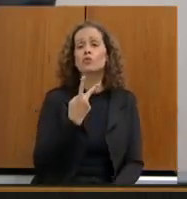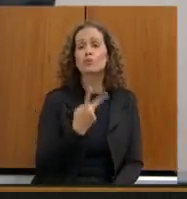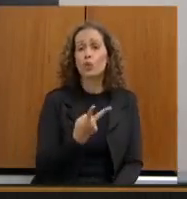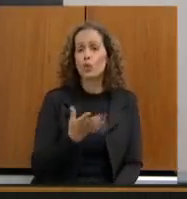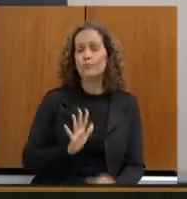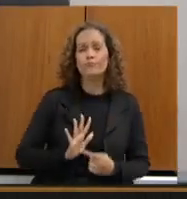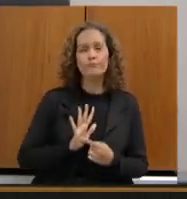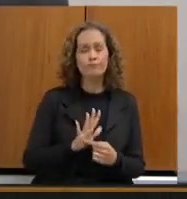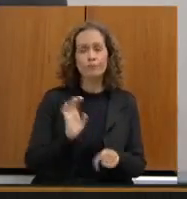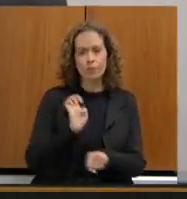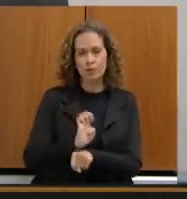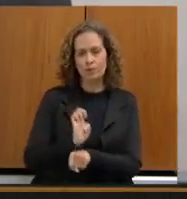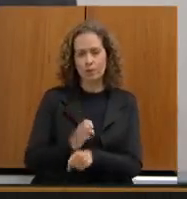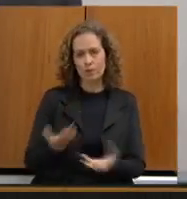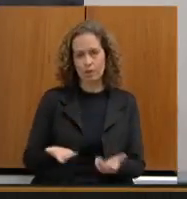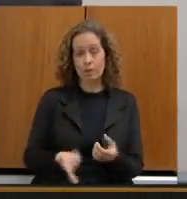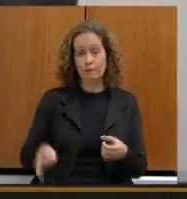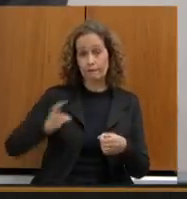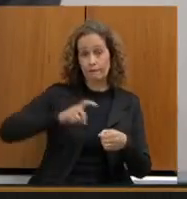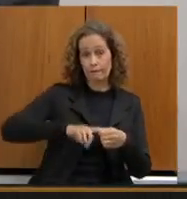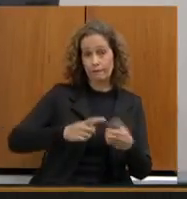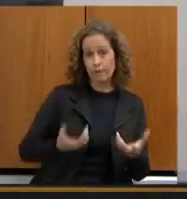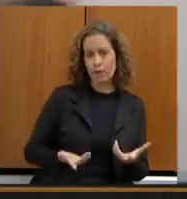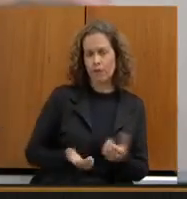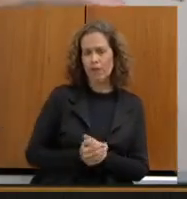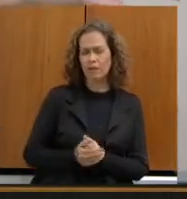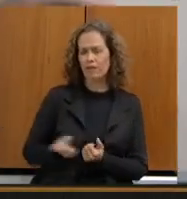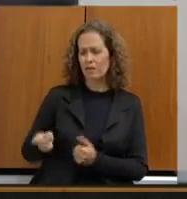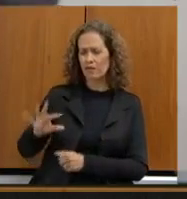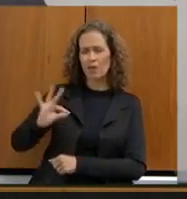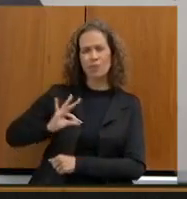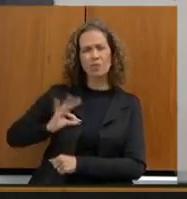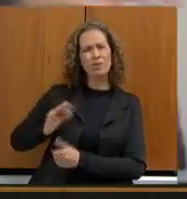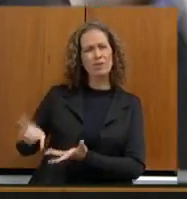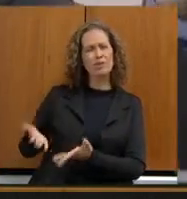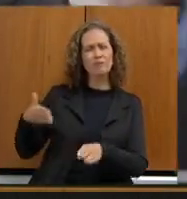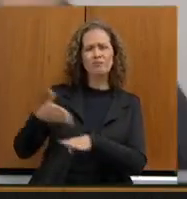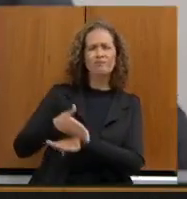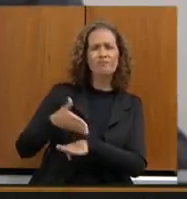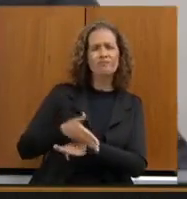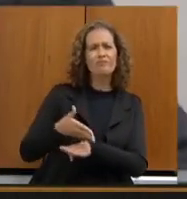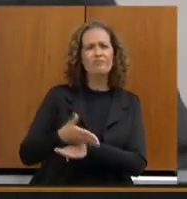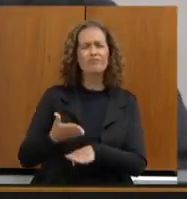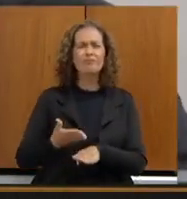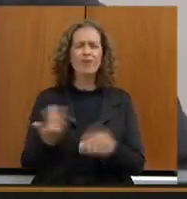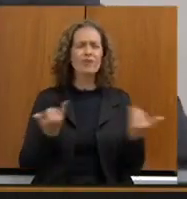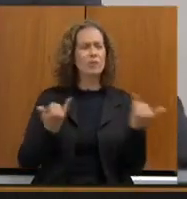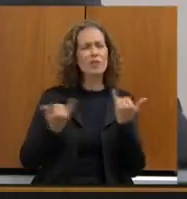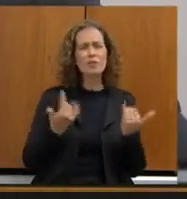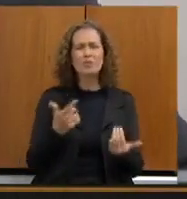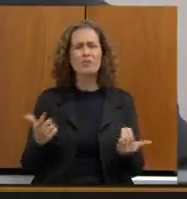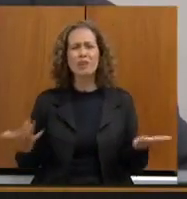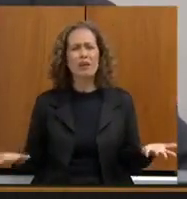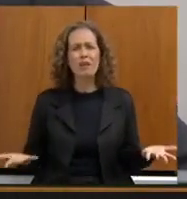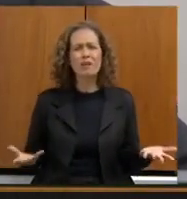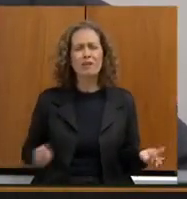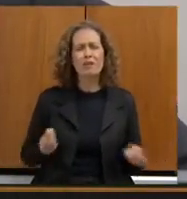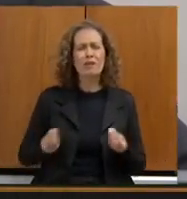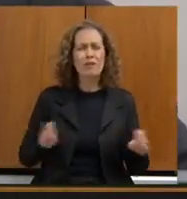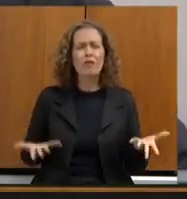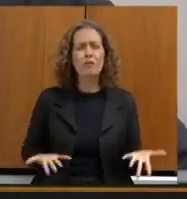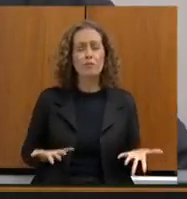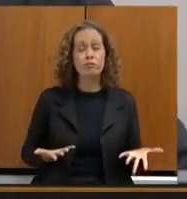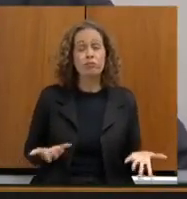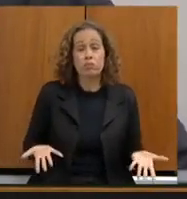estado eu voltei lá eu vim da polícia parece que a polícia não tem acesso a um banco de dados que a polícia não tinha acesso a polícia